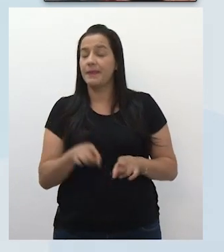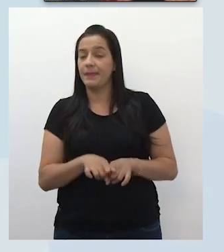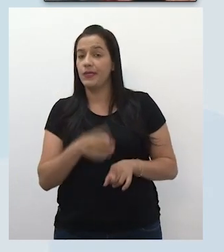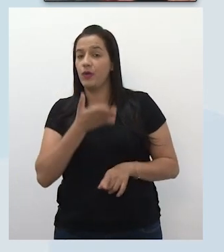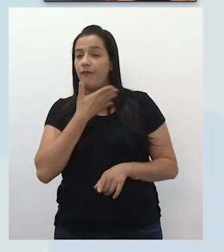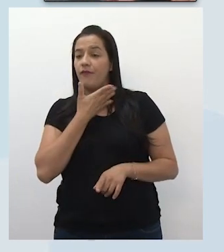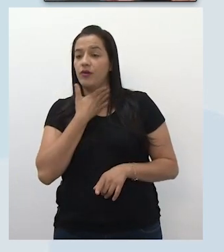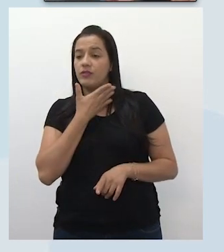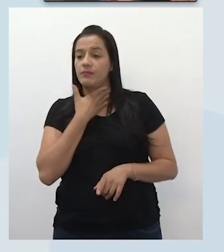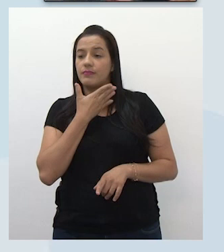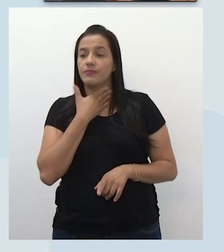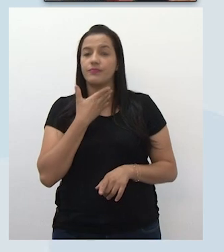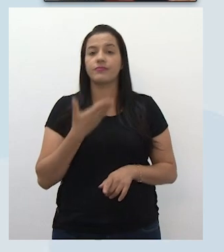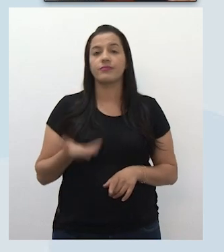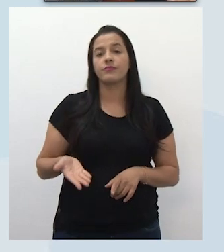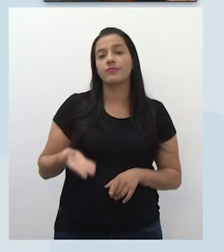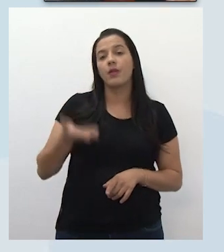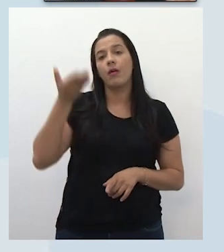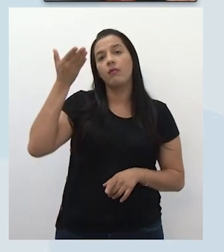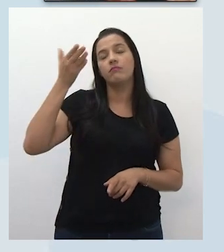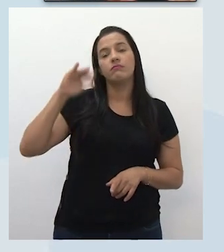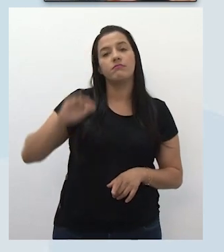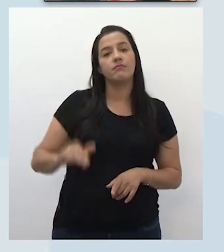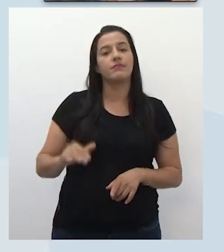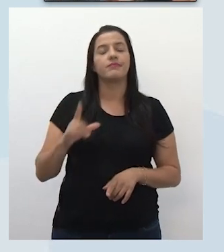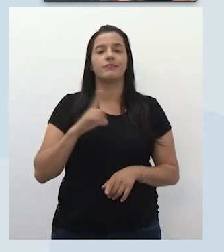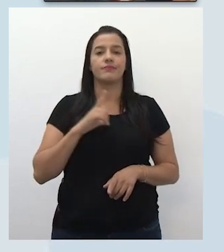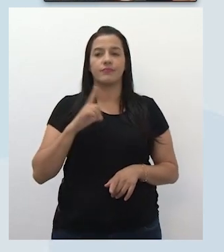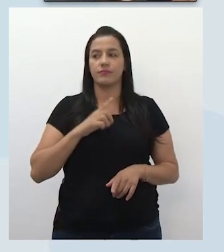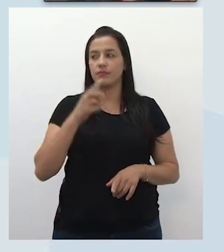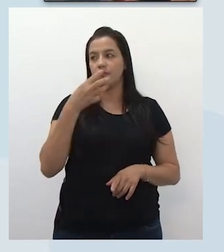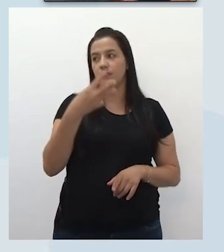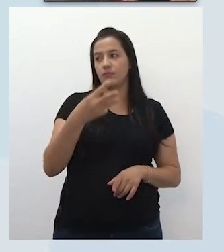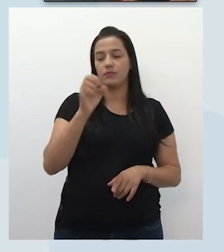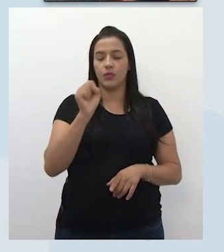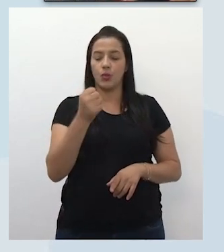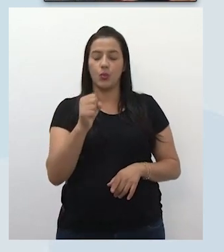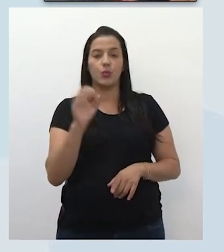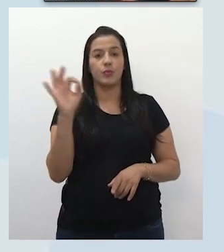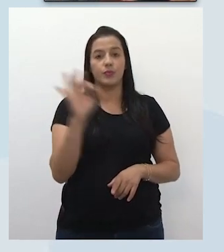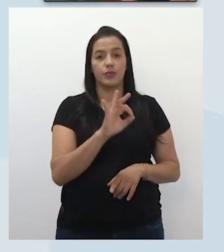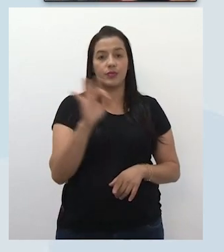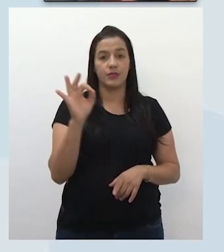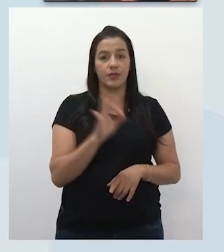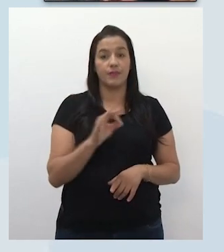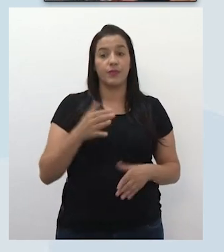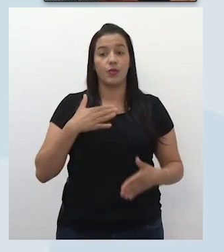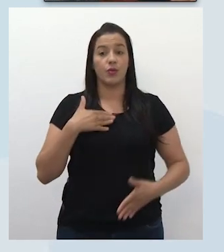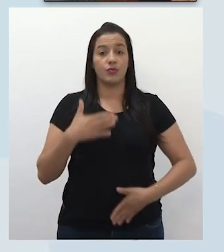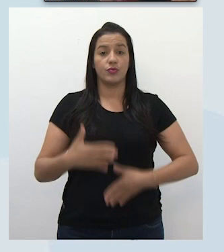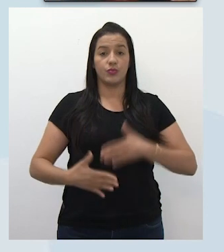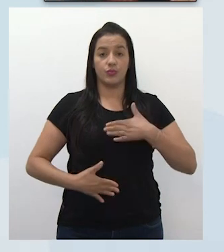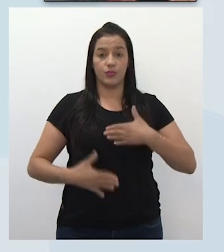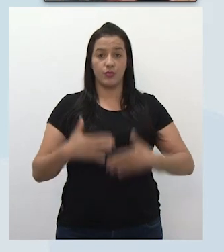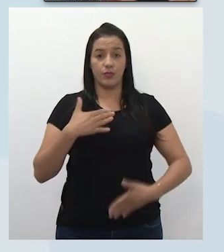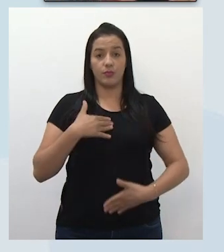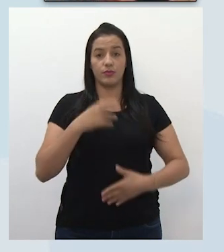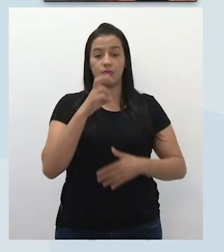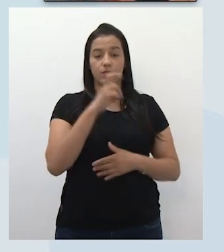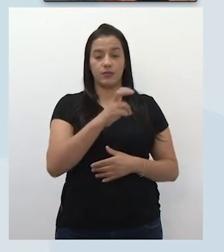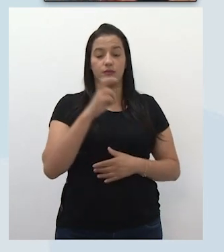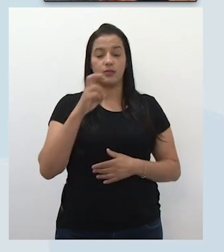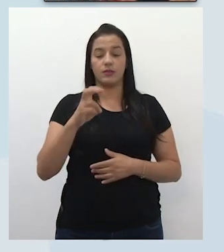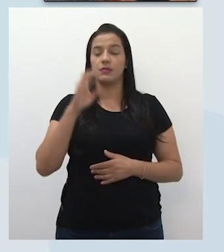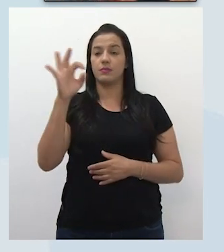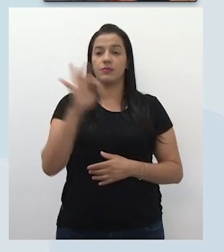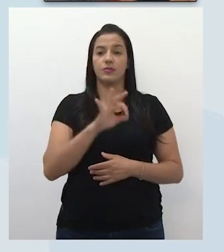voz tem uma assimilação de 38% e a nossa linguagem corporal de